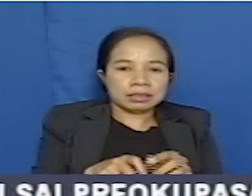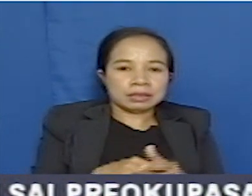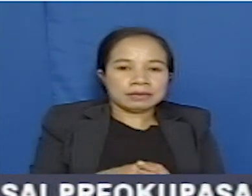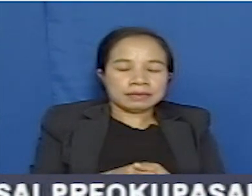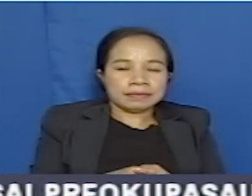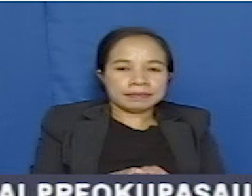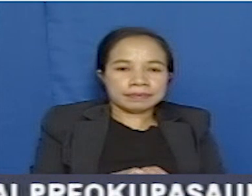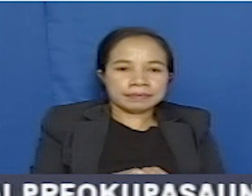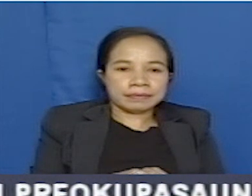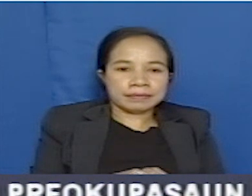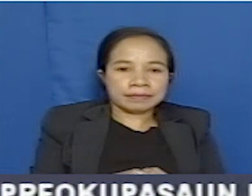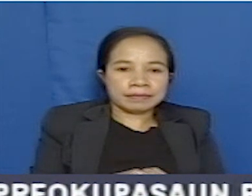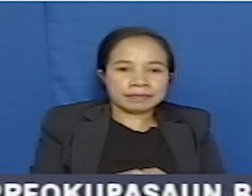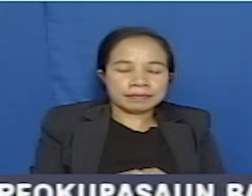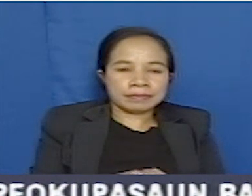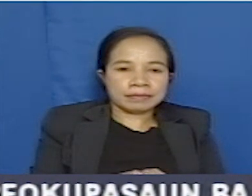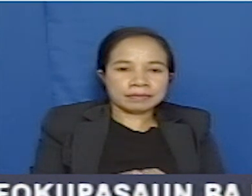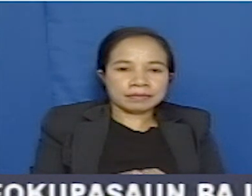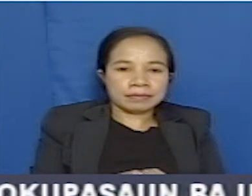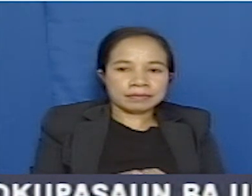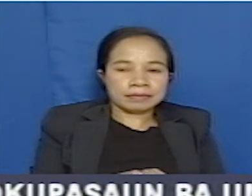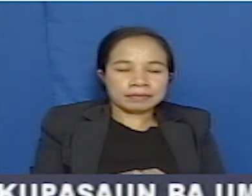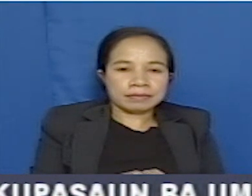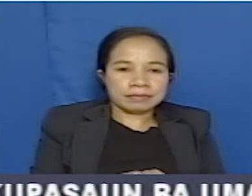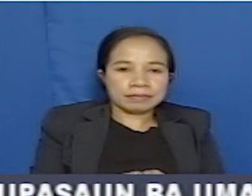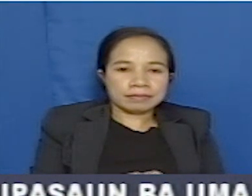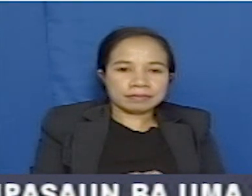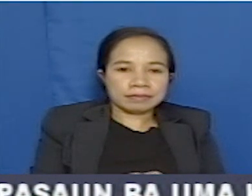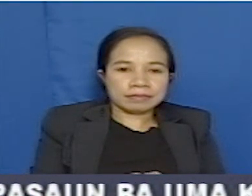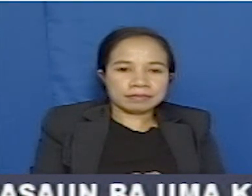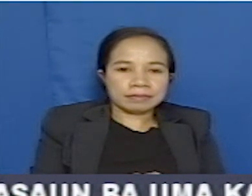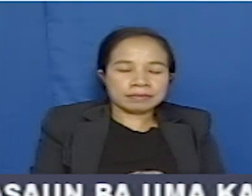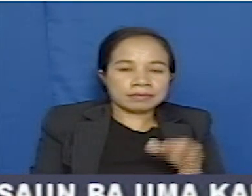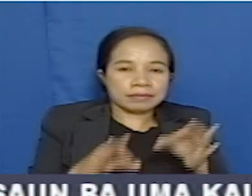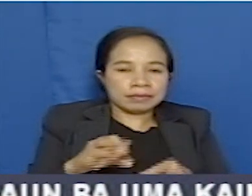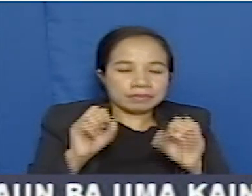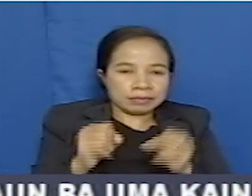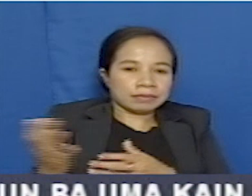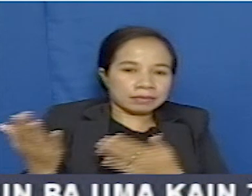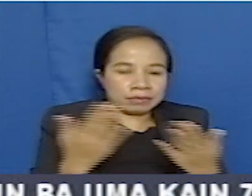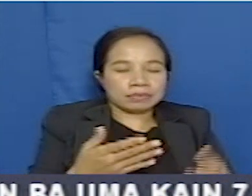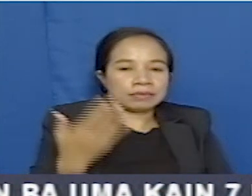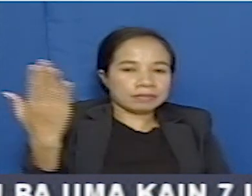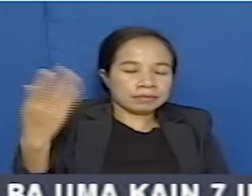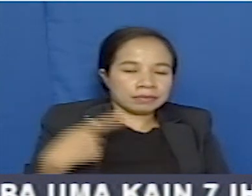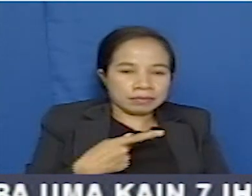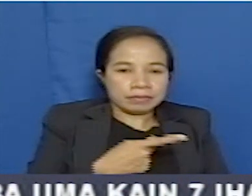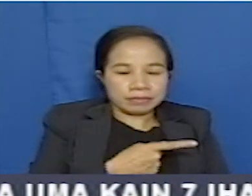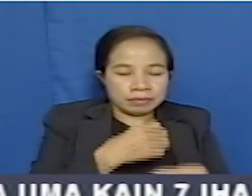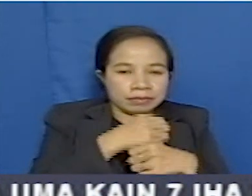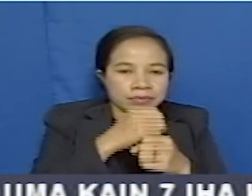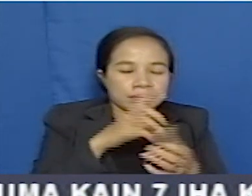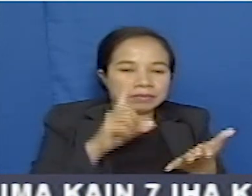STCW, Marpol no National Ship Register. Nune Belelor e a Parlamento